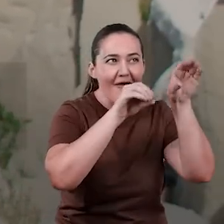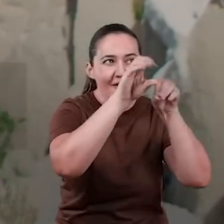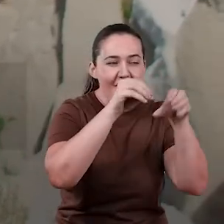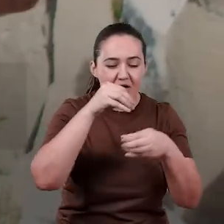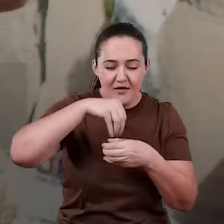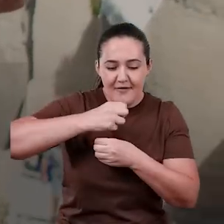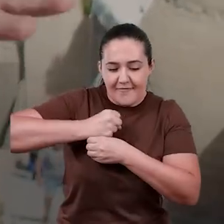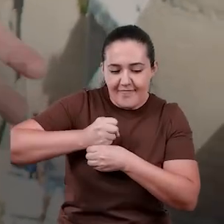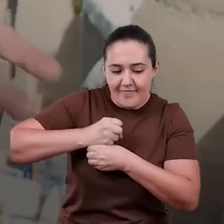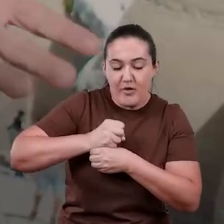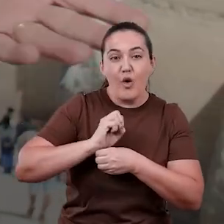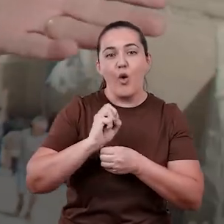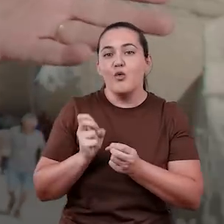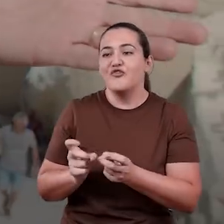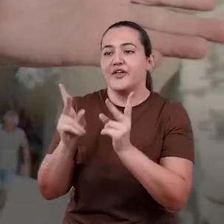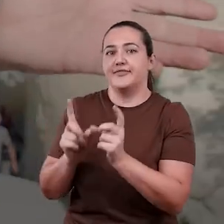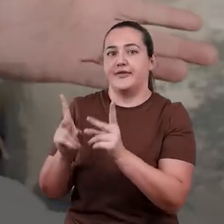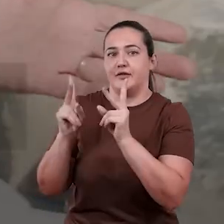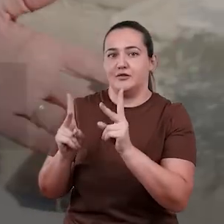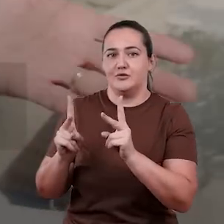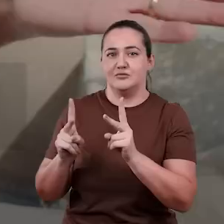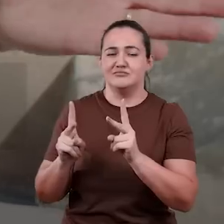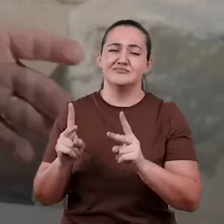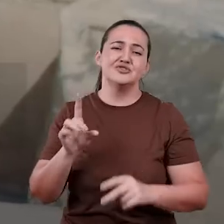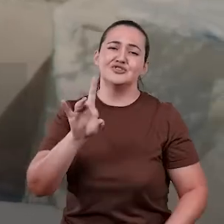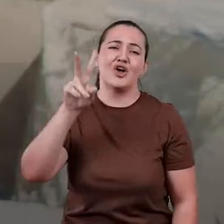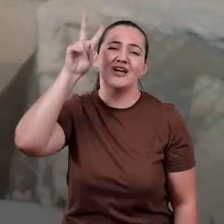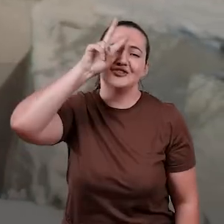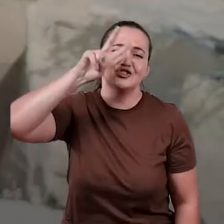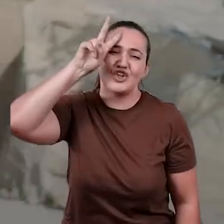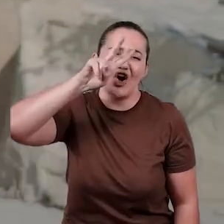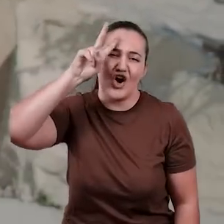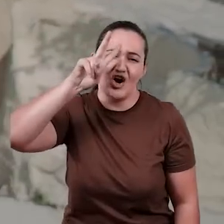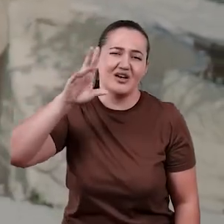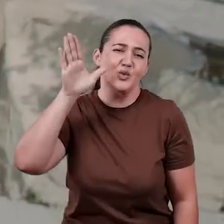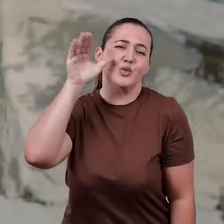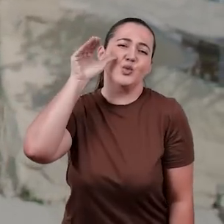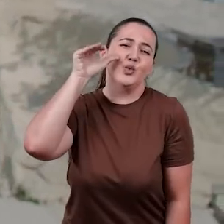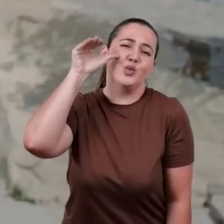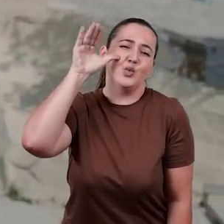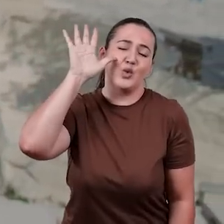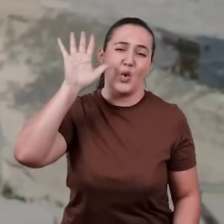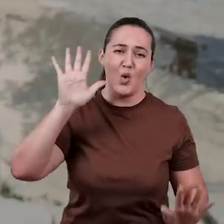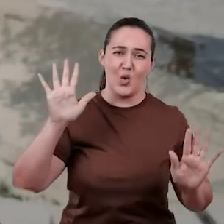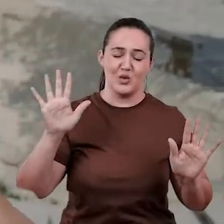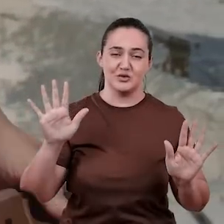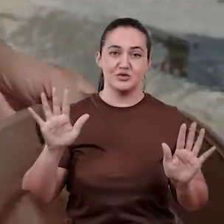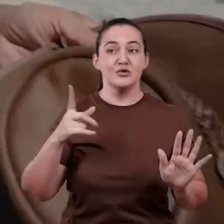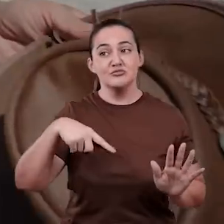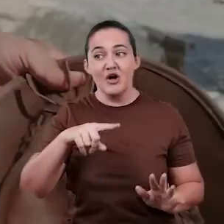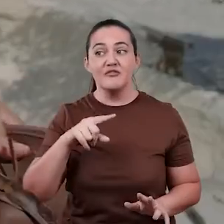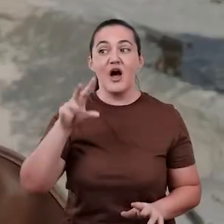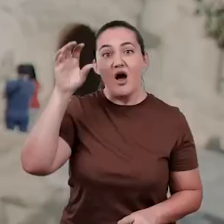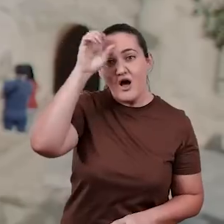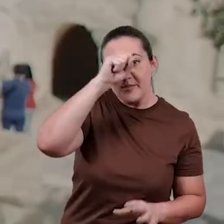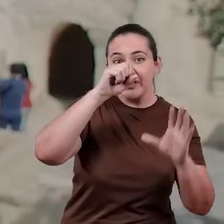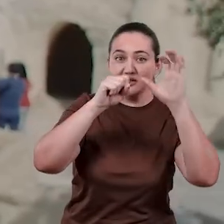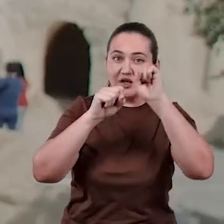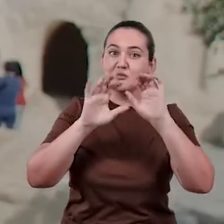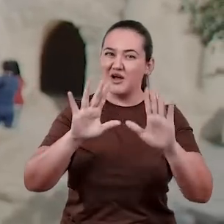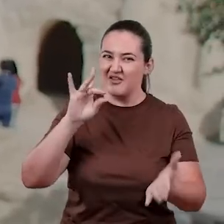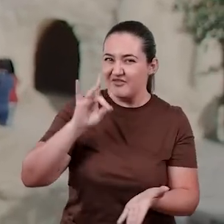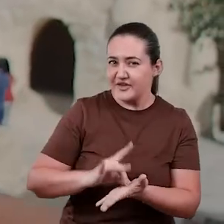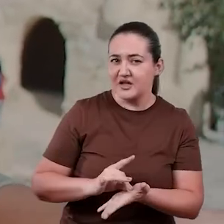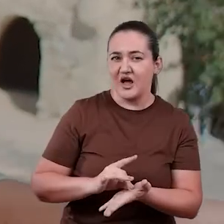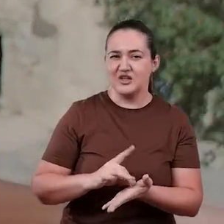como relíquia sagrada para a cura de doenças. São elementos da tradição cristã que a gente vai aprendendo. Nem